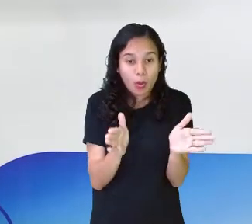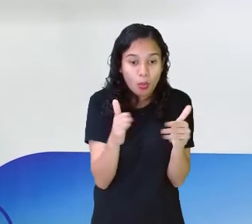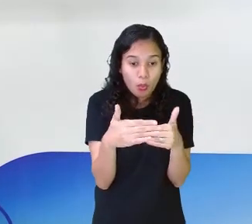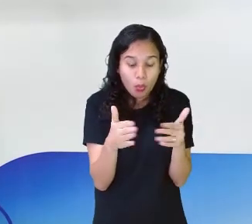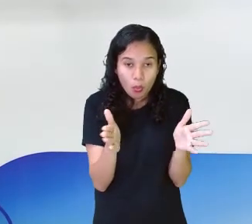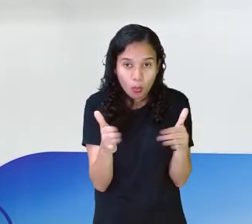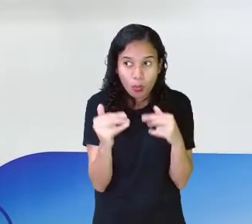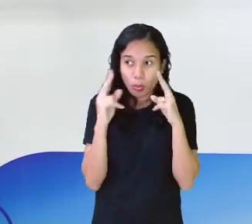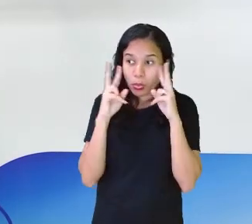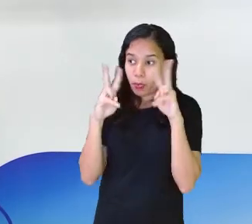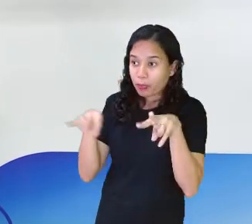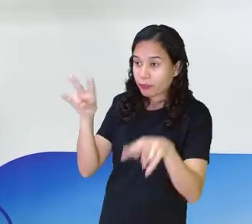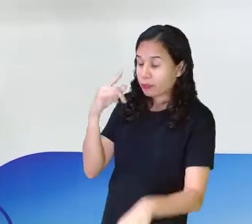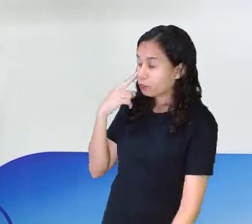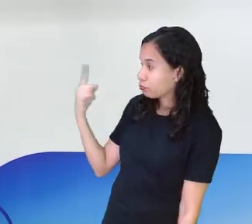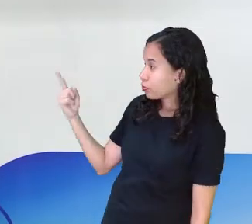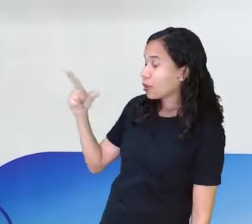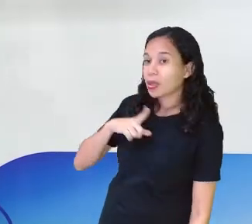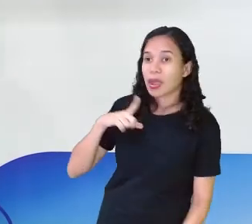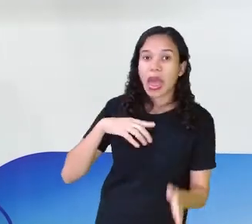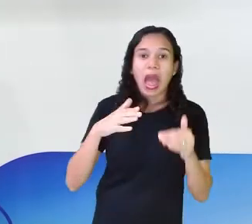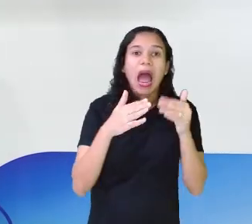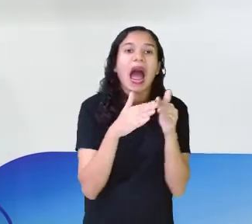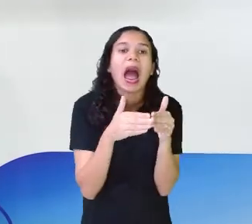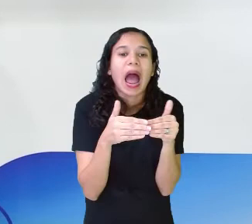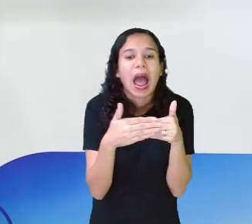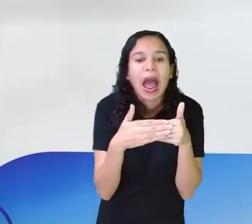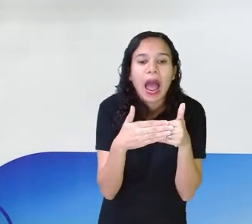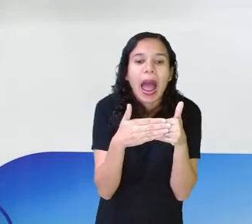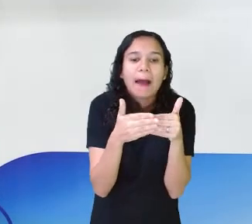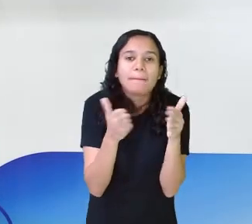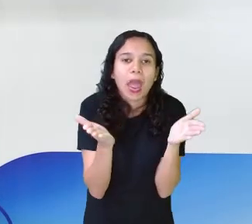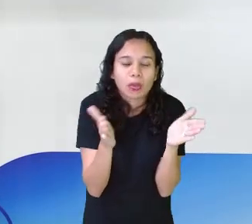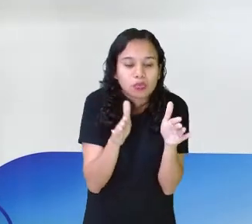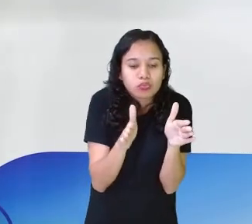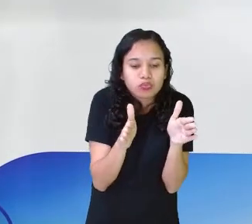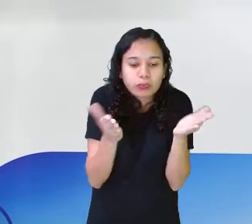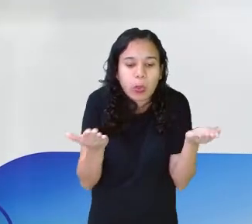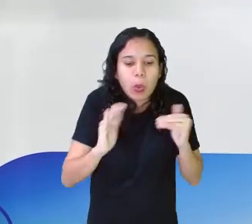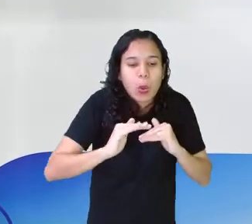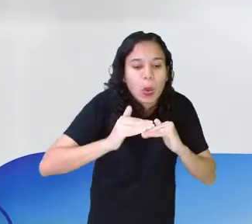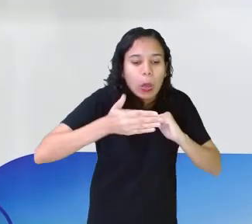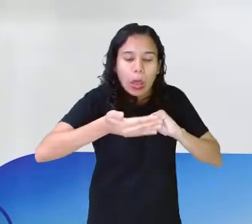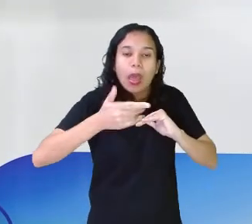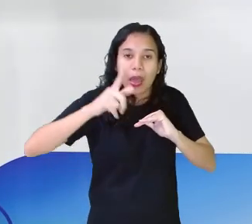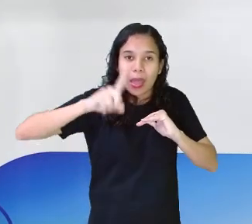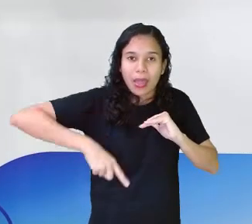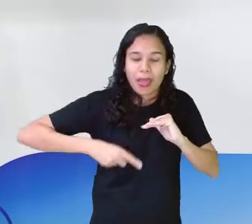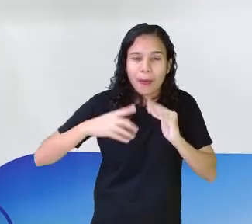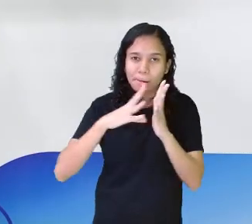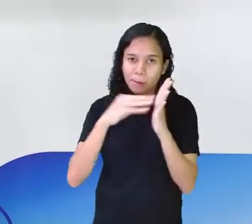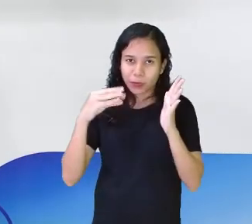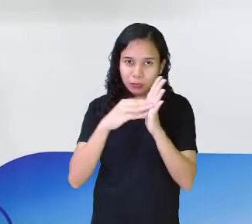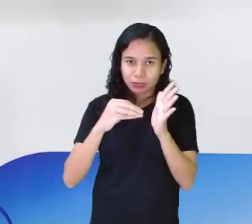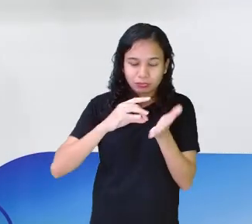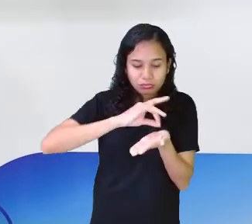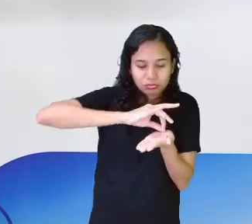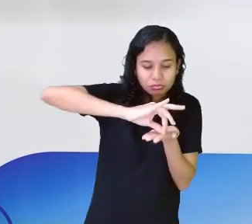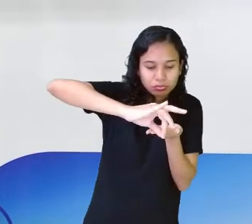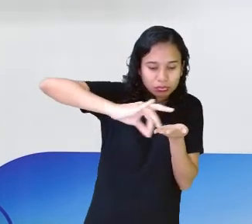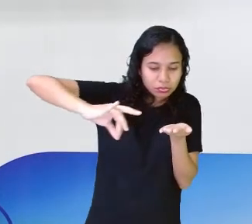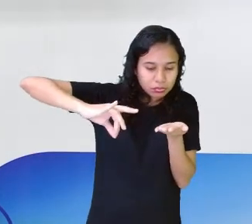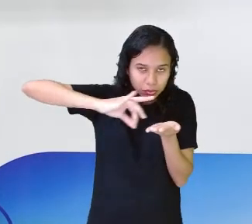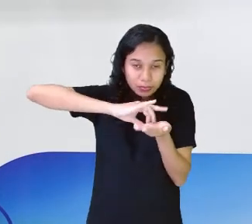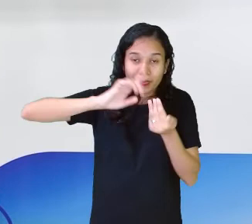aqui, tivesse aberto para eu montar. Eu tenho o molde específico.